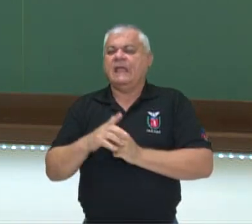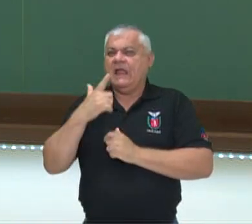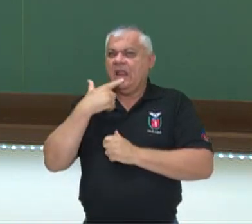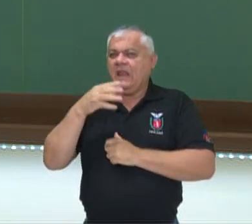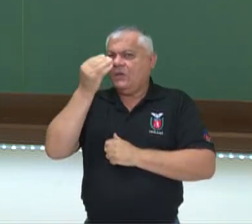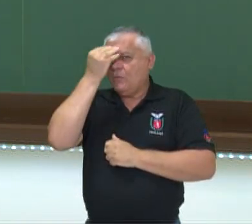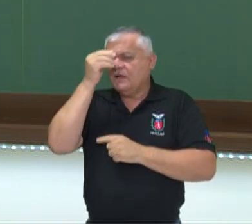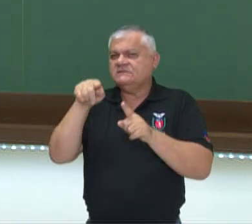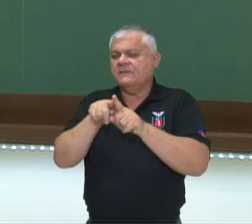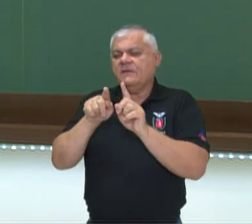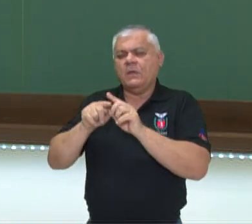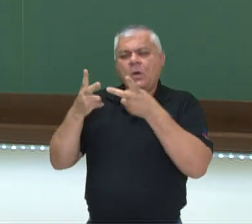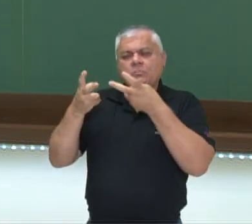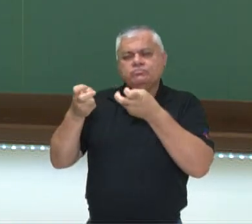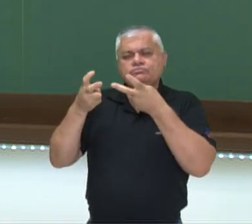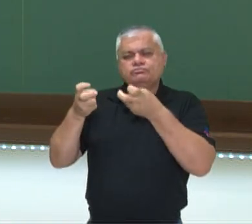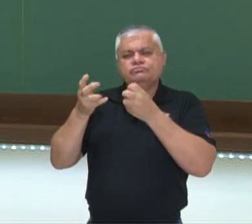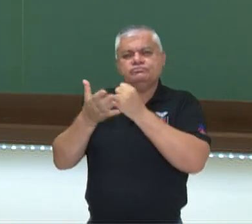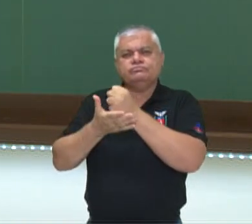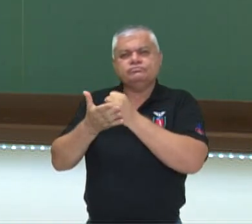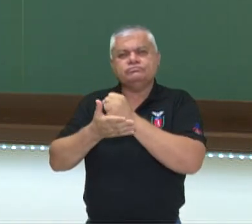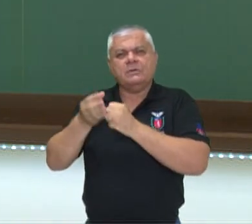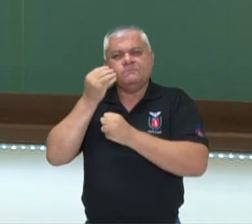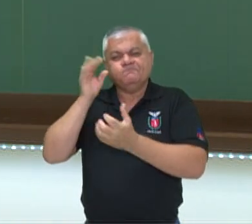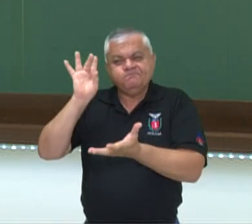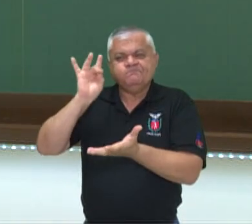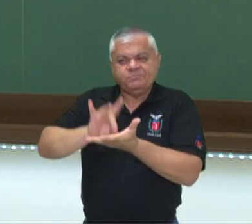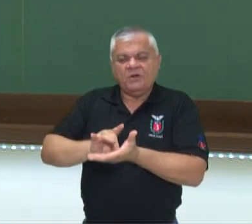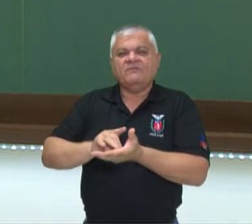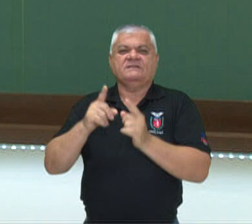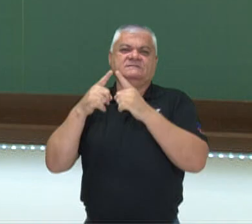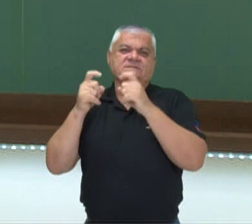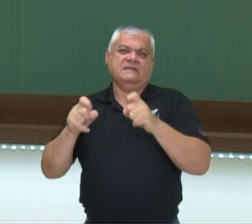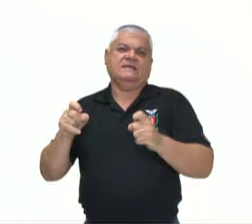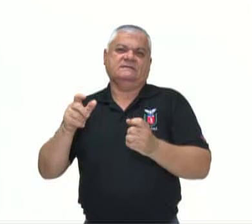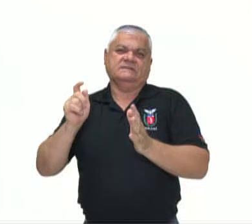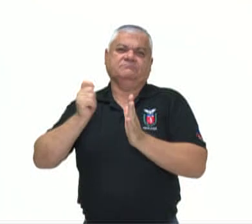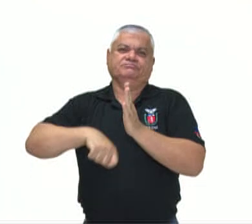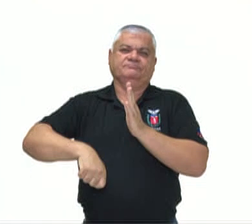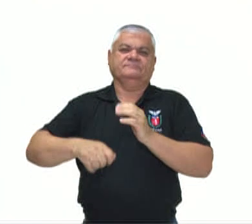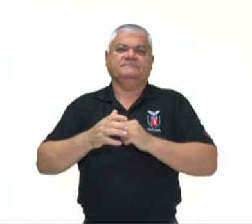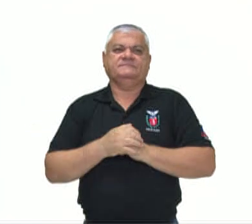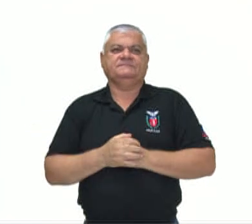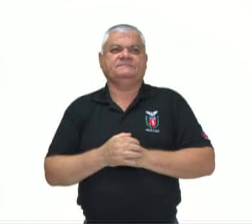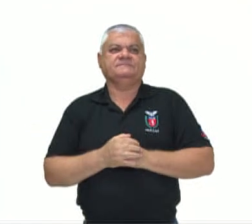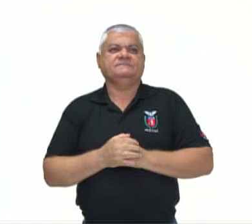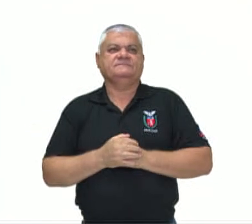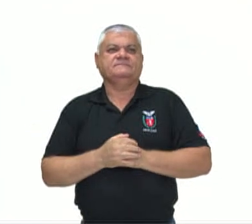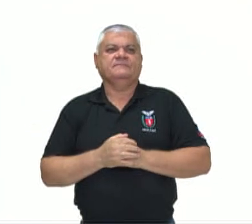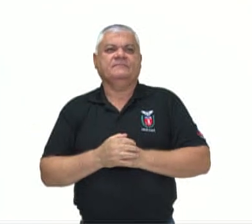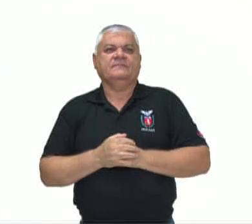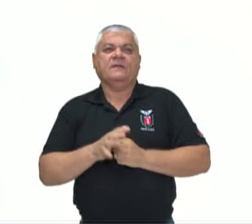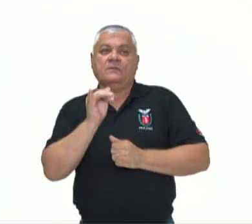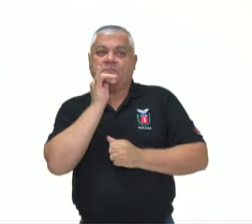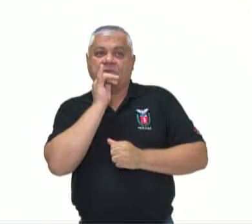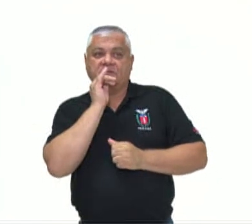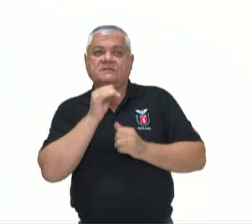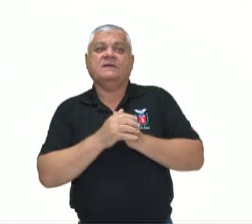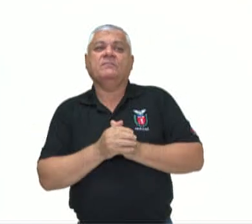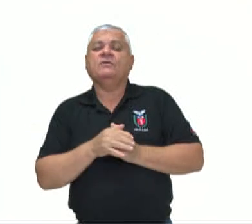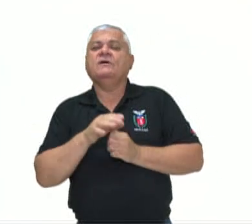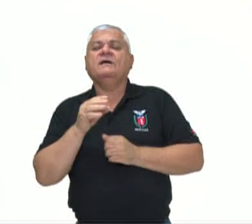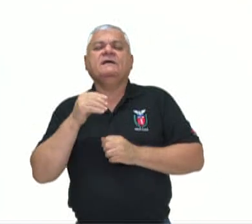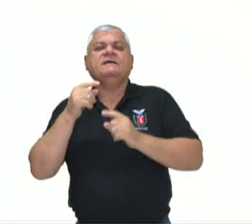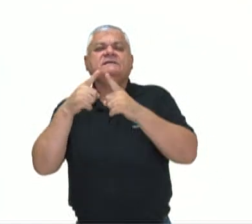a observação, a experimentação como algo fundamental. As proposições científicas, assim, são